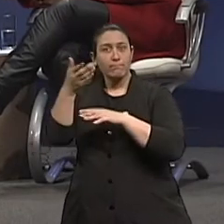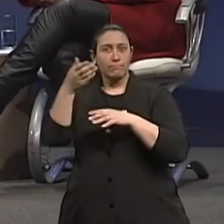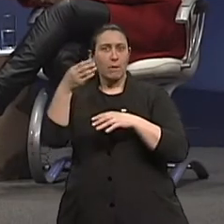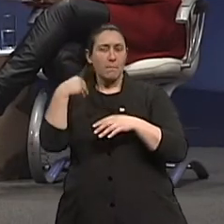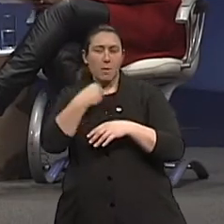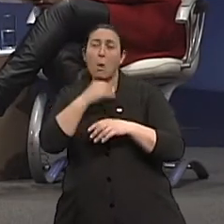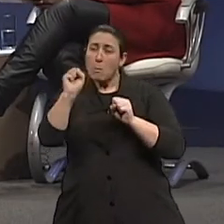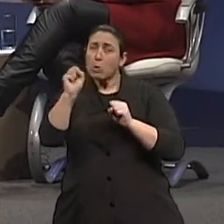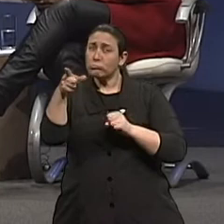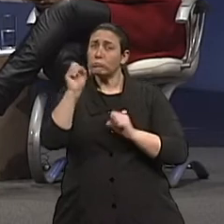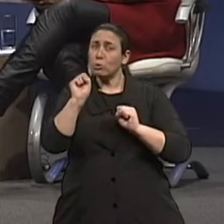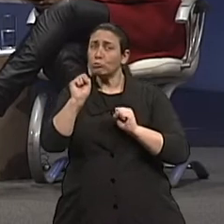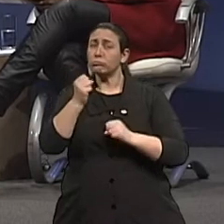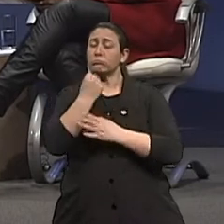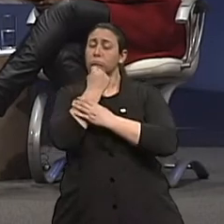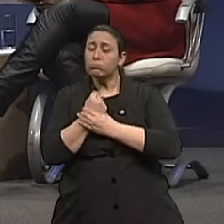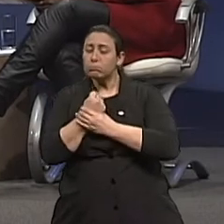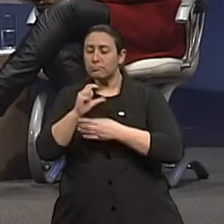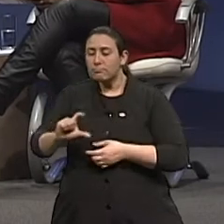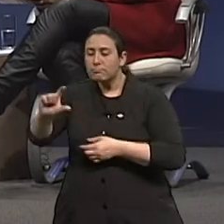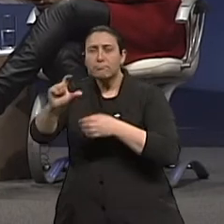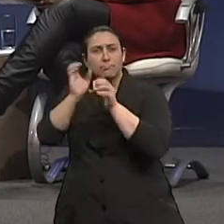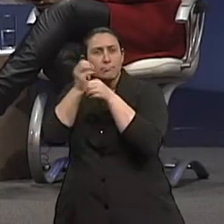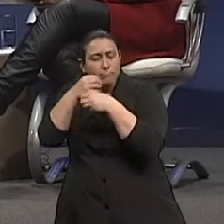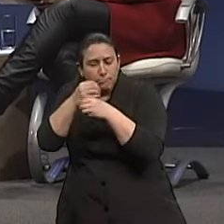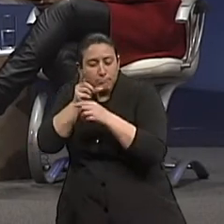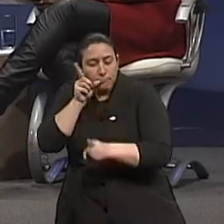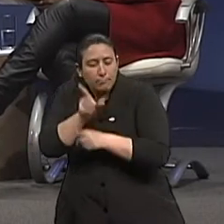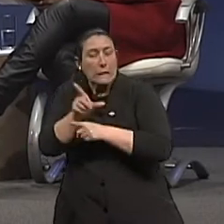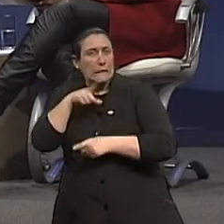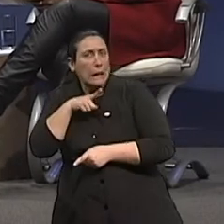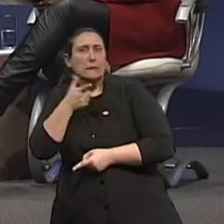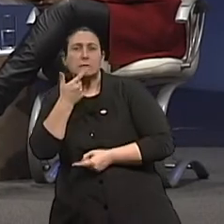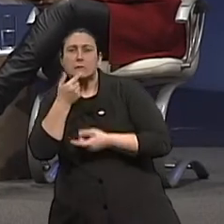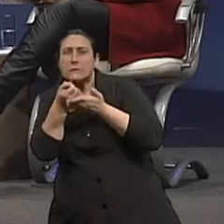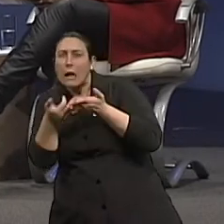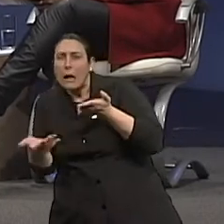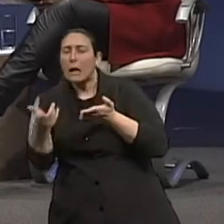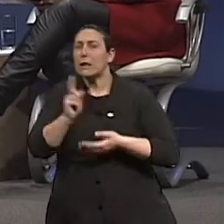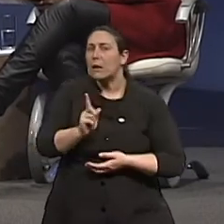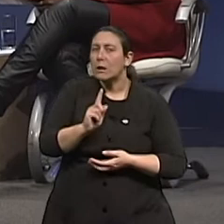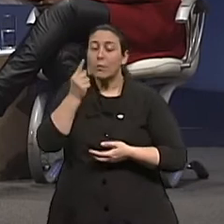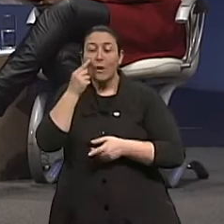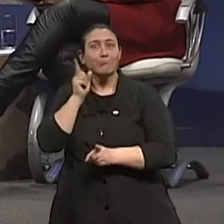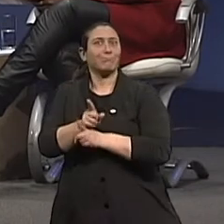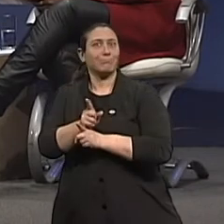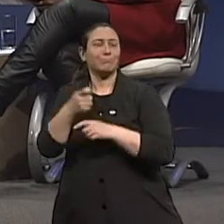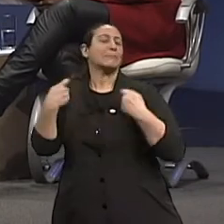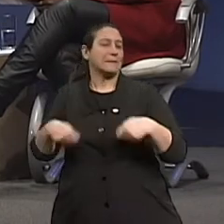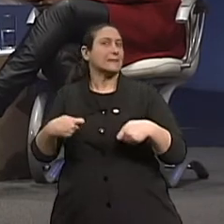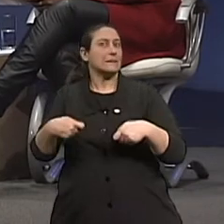Buscar, ver se tem sangue naquelas fezes. Então, isso já pode nos dar um indício que alguma coisa precisa ser